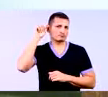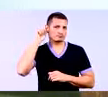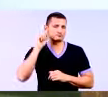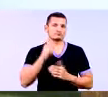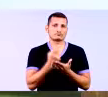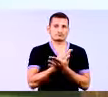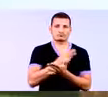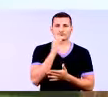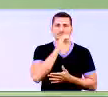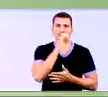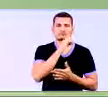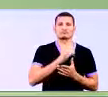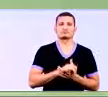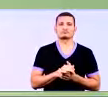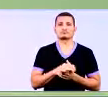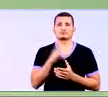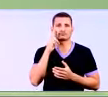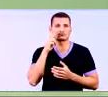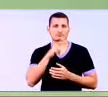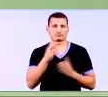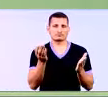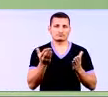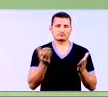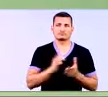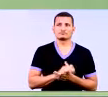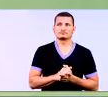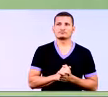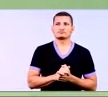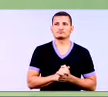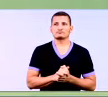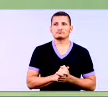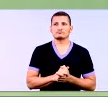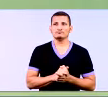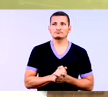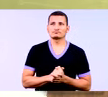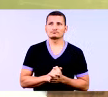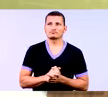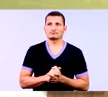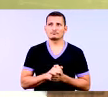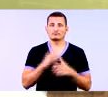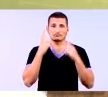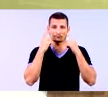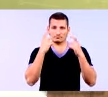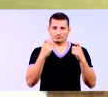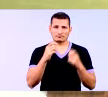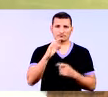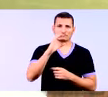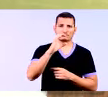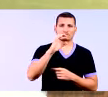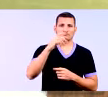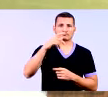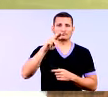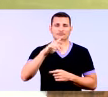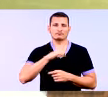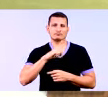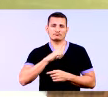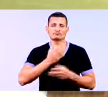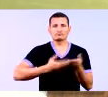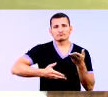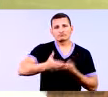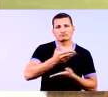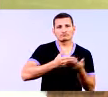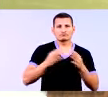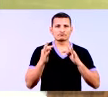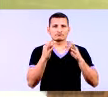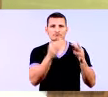em milésimo de segundo, a gente vai ver isso hoje. Professor, é interessante o que o senhor está falando aí, né? Porque o processador está em sincronia com todos os componentes do computador, né?